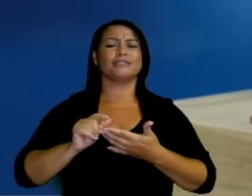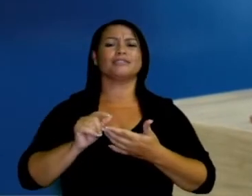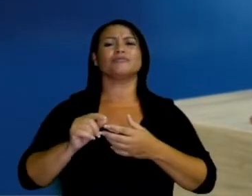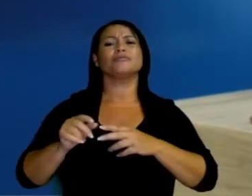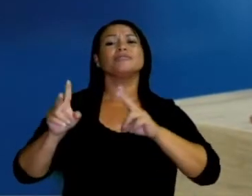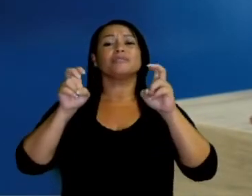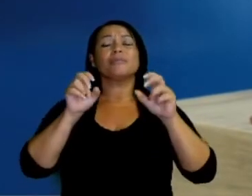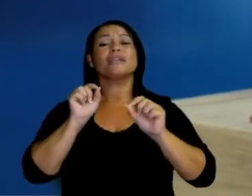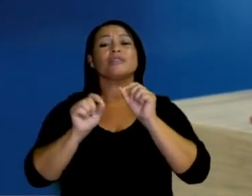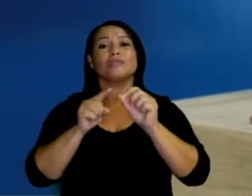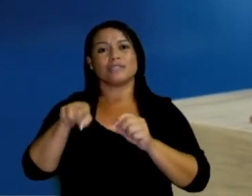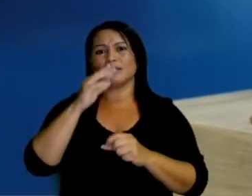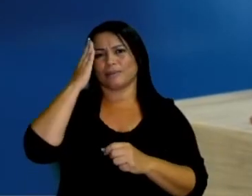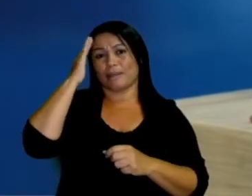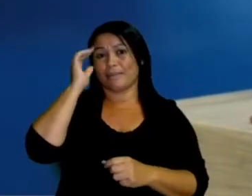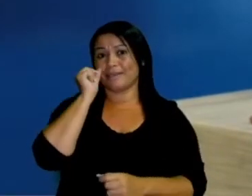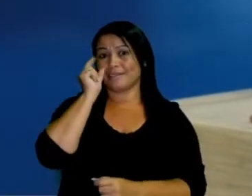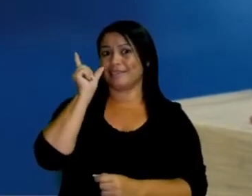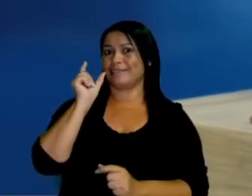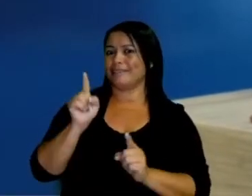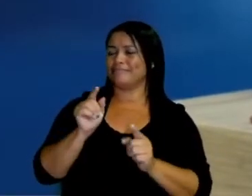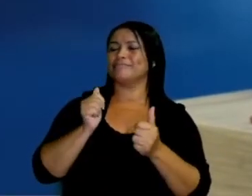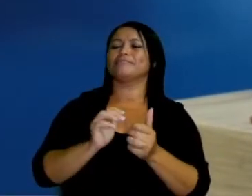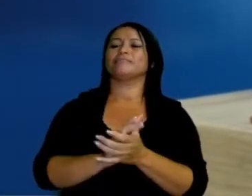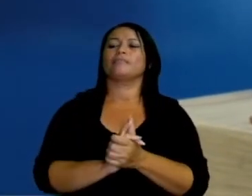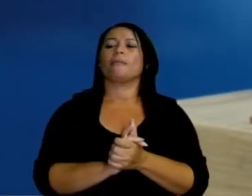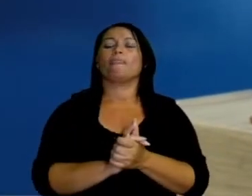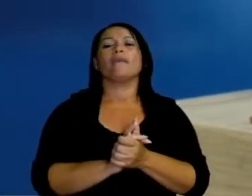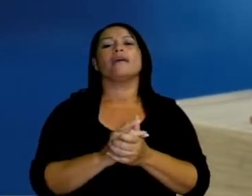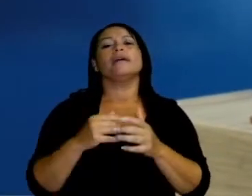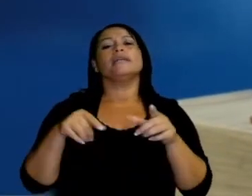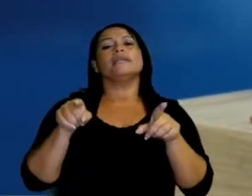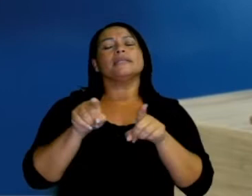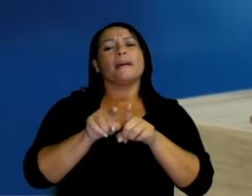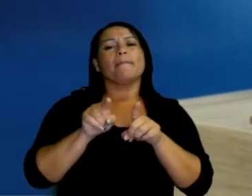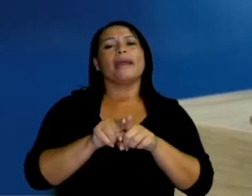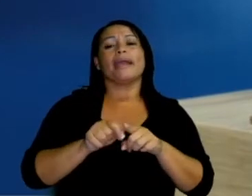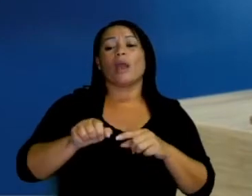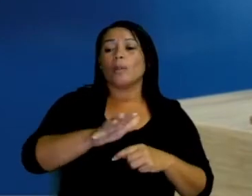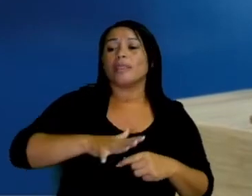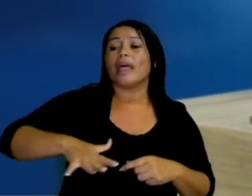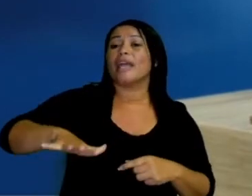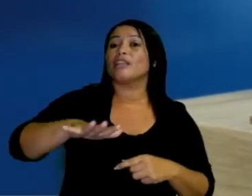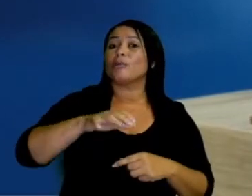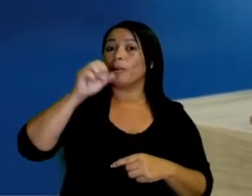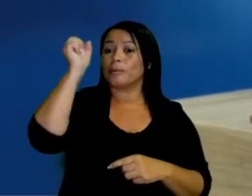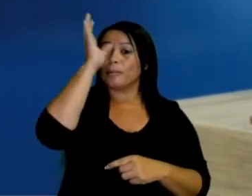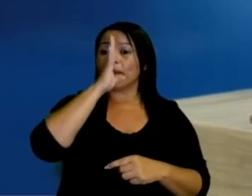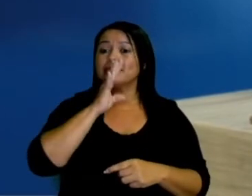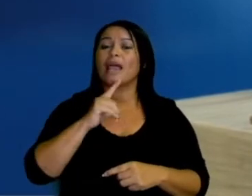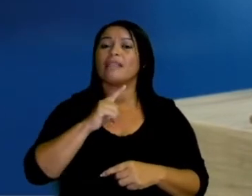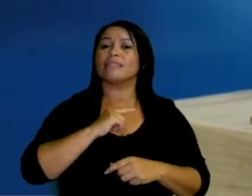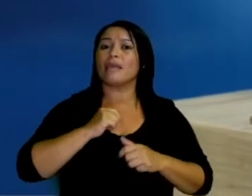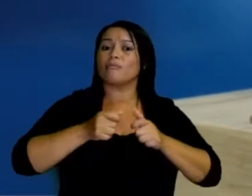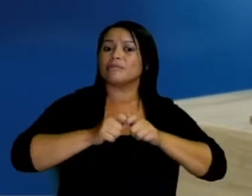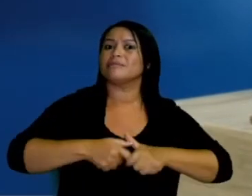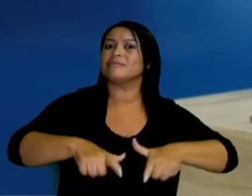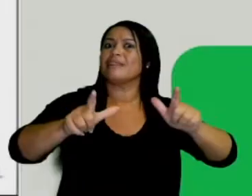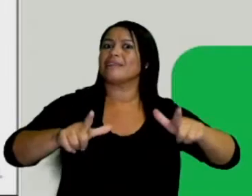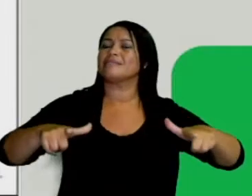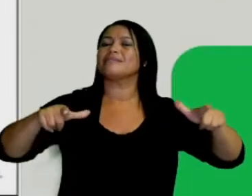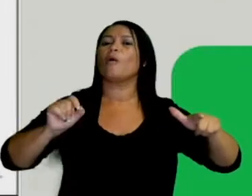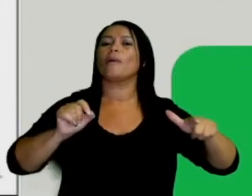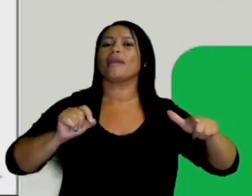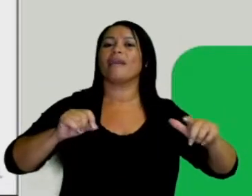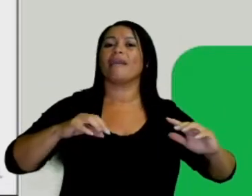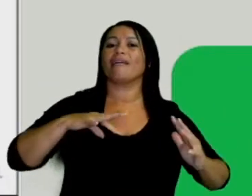você não sabia, se liga aí. Bem, em relação ao território brasileiro ainda, então a extensão territorial, a gente tem